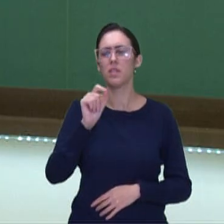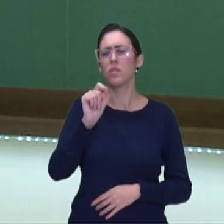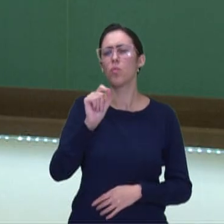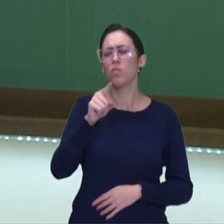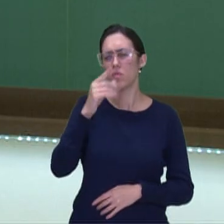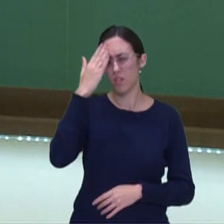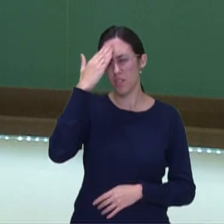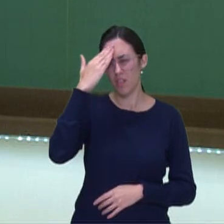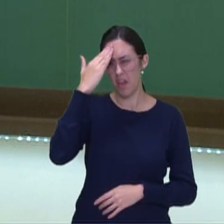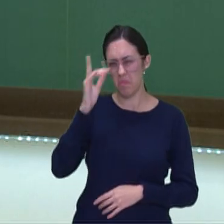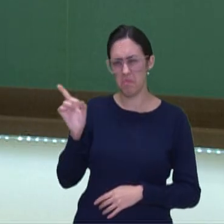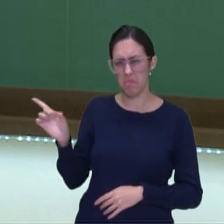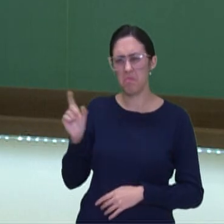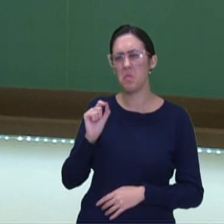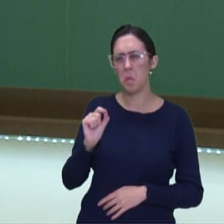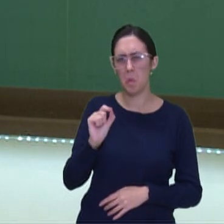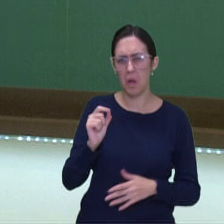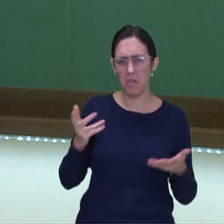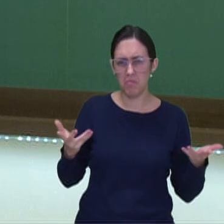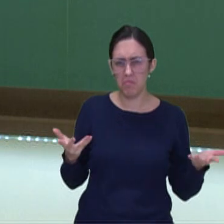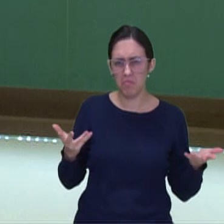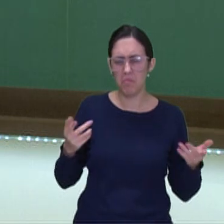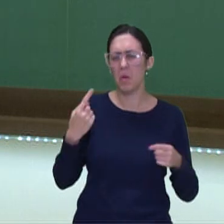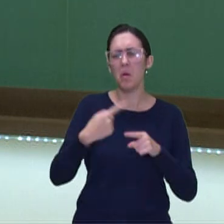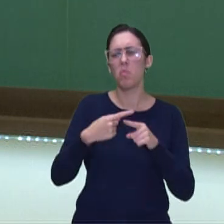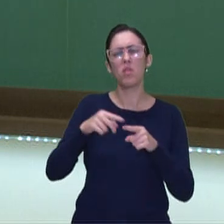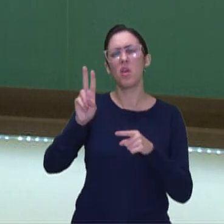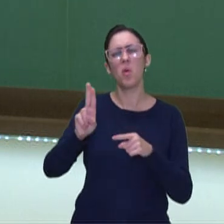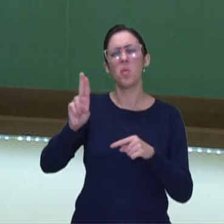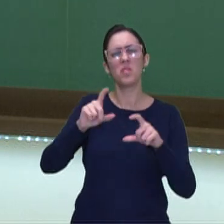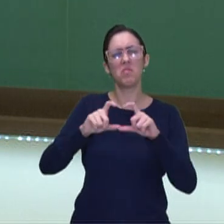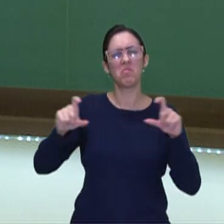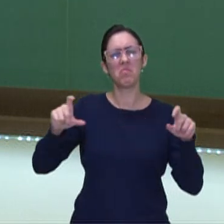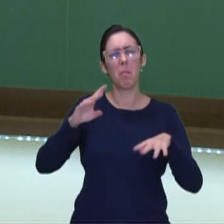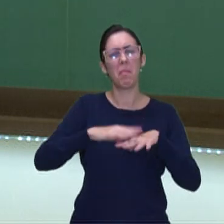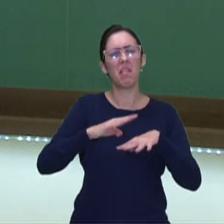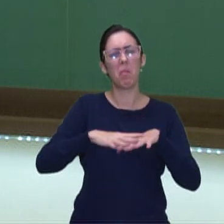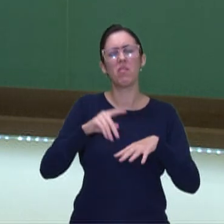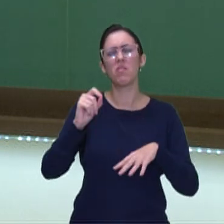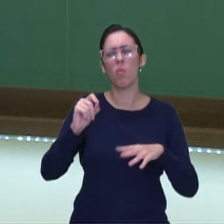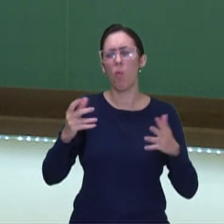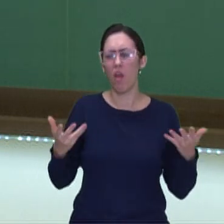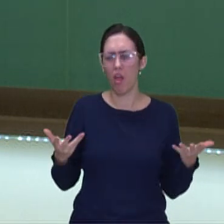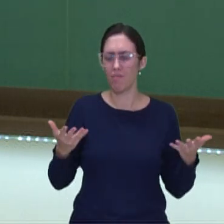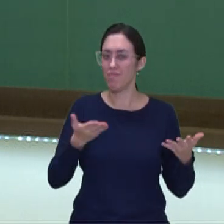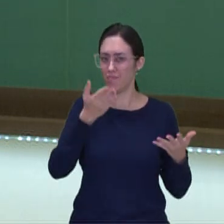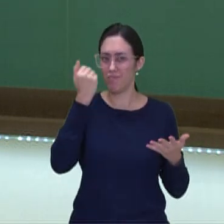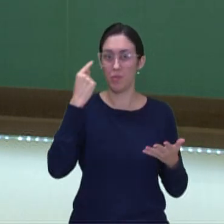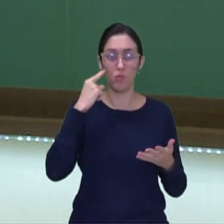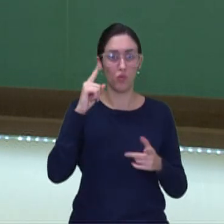expressão algébrica? Você sabe para que servem as expressões algébricas? Vamos descobrir.